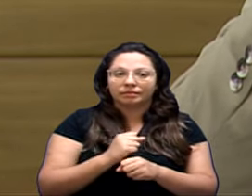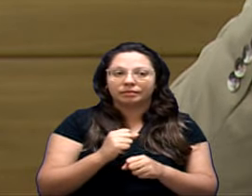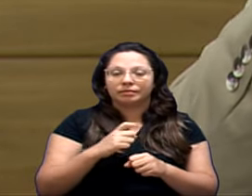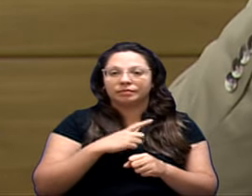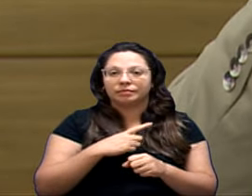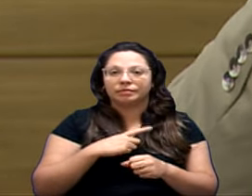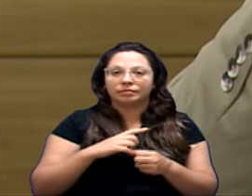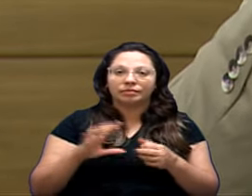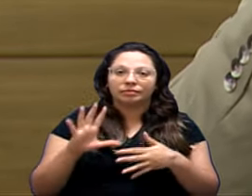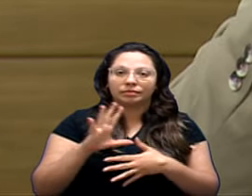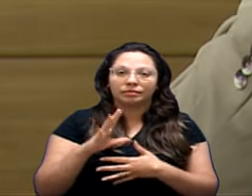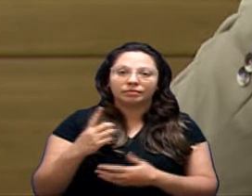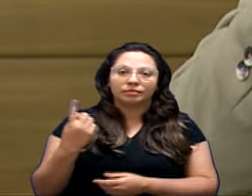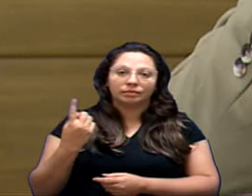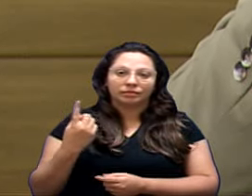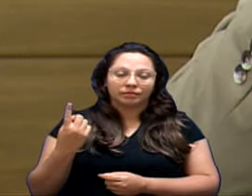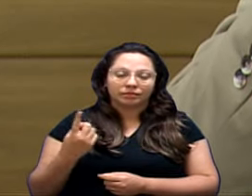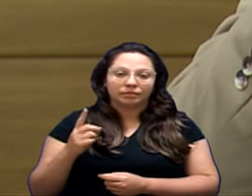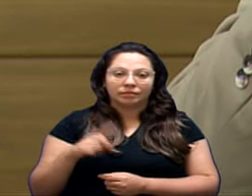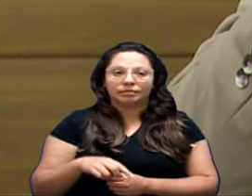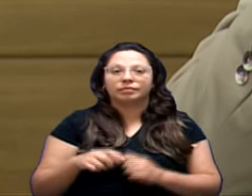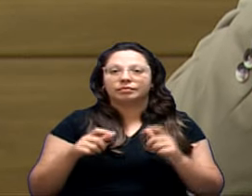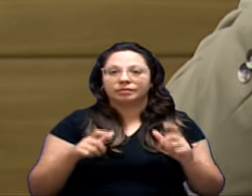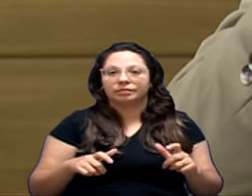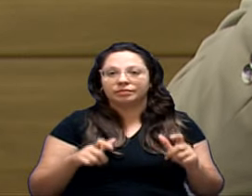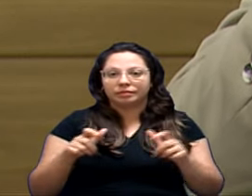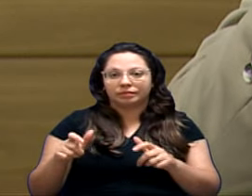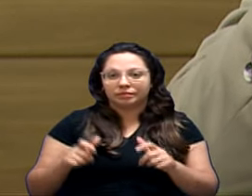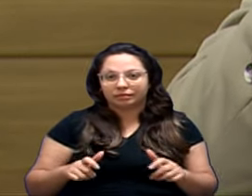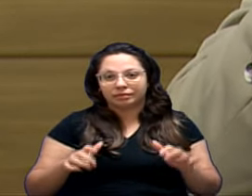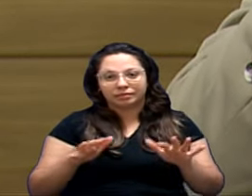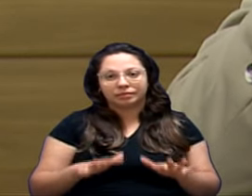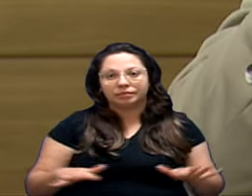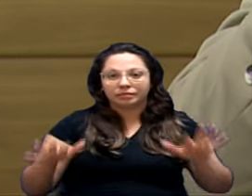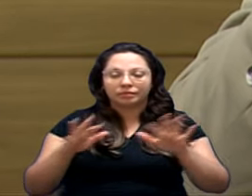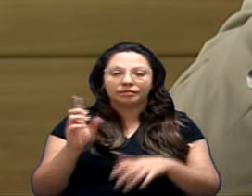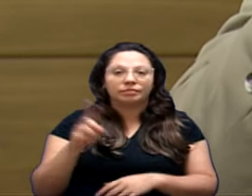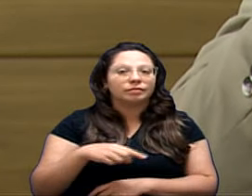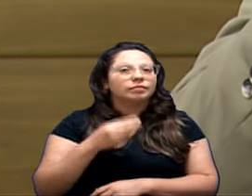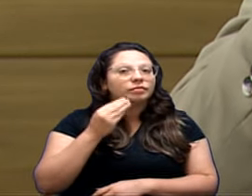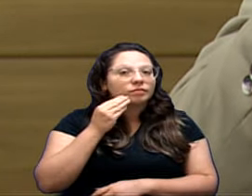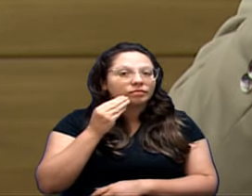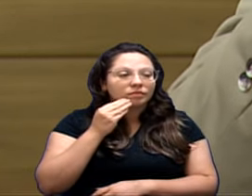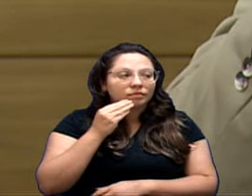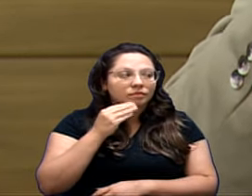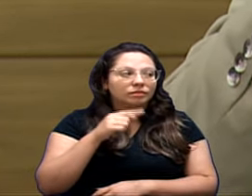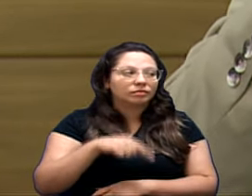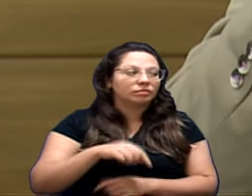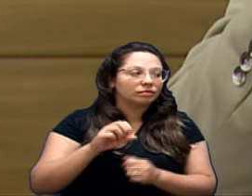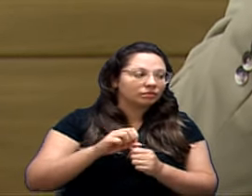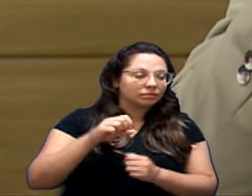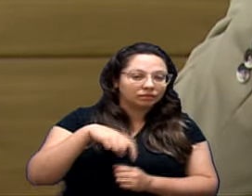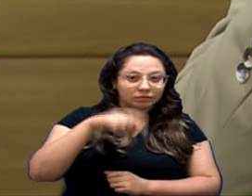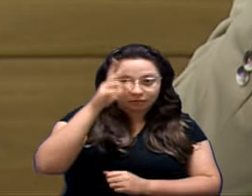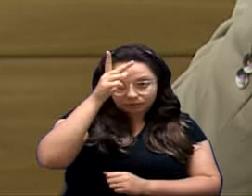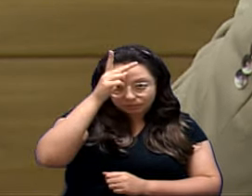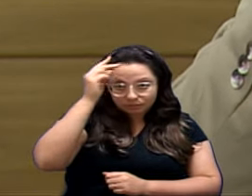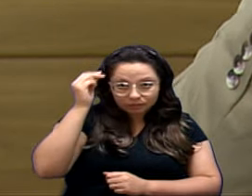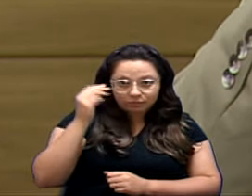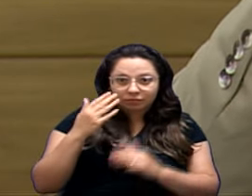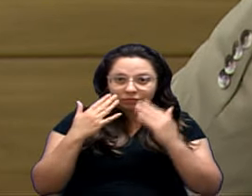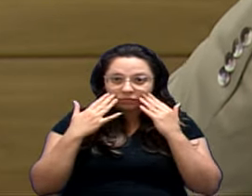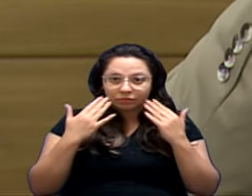que é do macrozoneamento tentar né Eh que a prefeitura Apresente uma